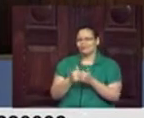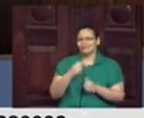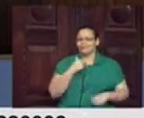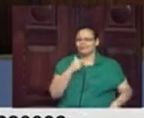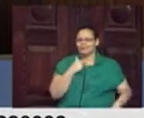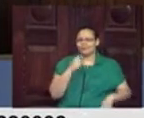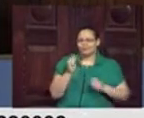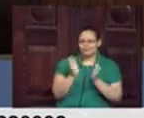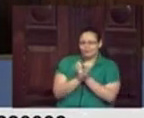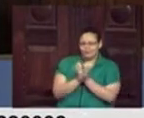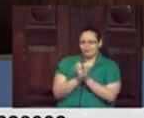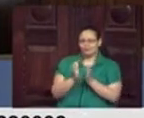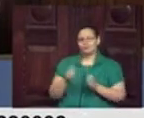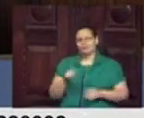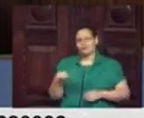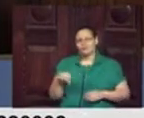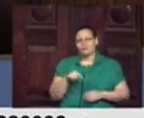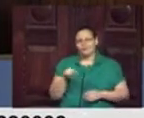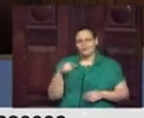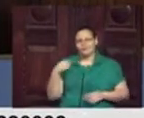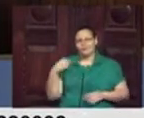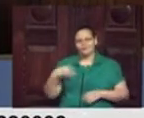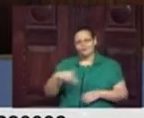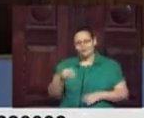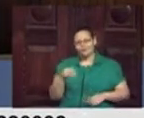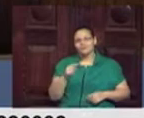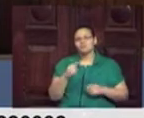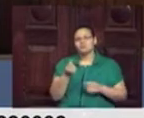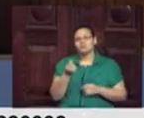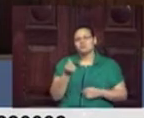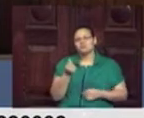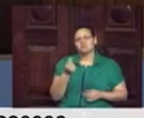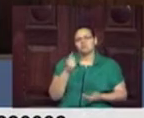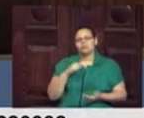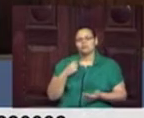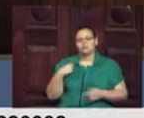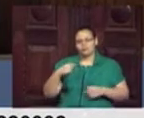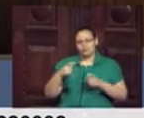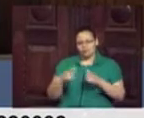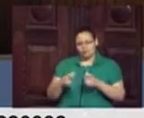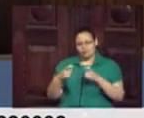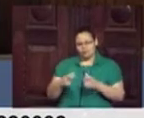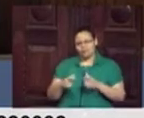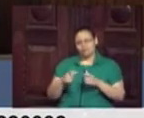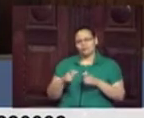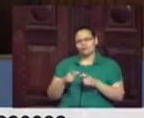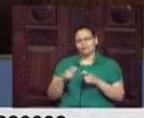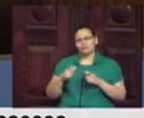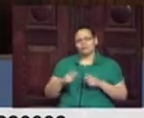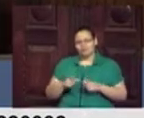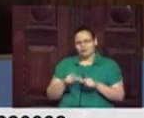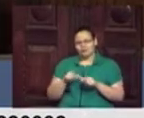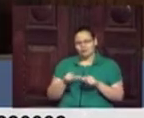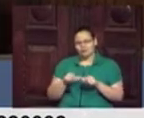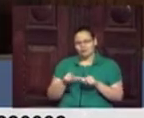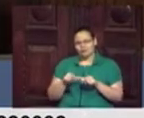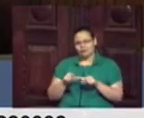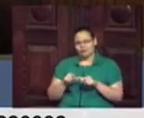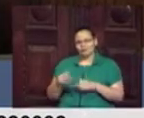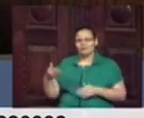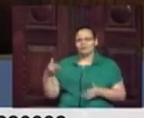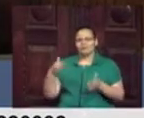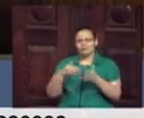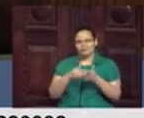número de passageiros como se fazia na época dos bondes. Quanto custa uma passagem de Bangu para o centro? É o custo dessa passagem que essa empresa